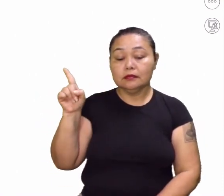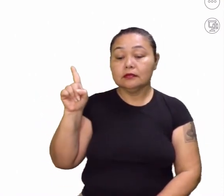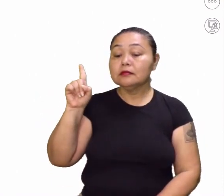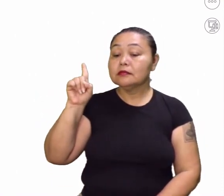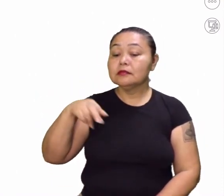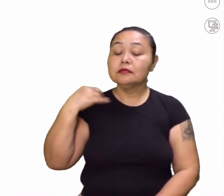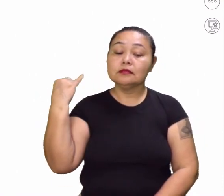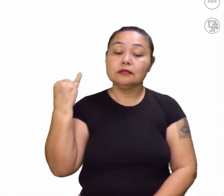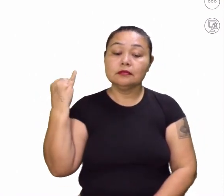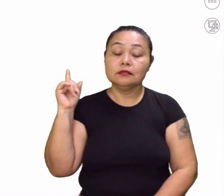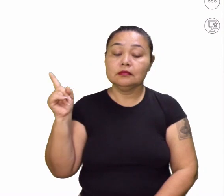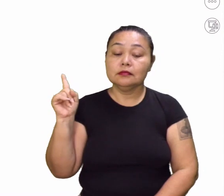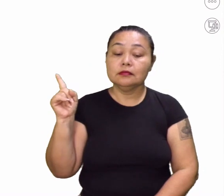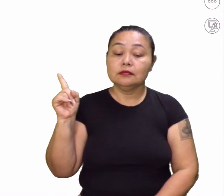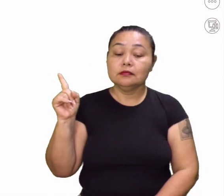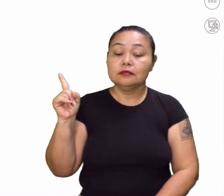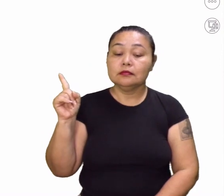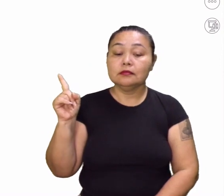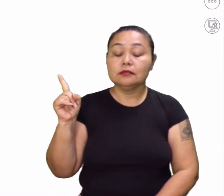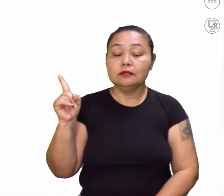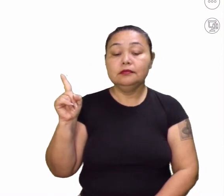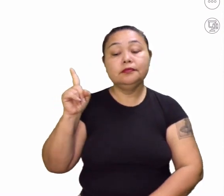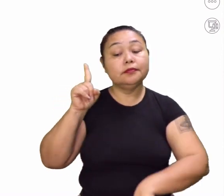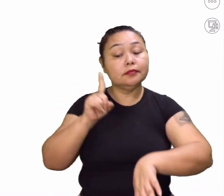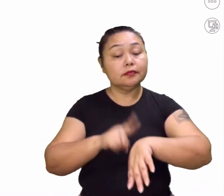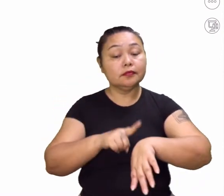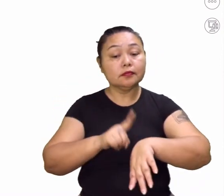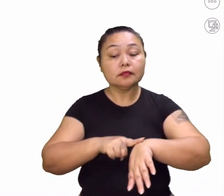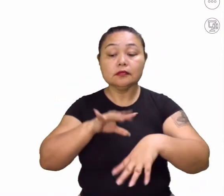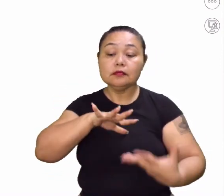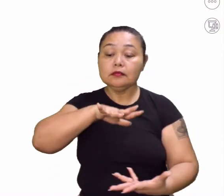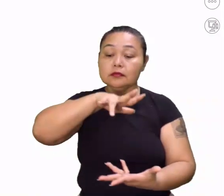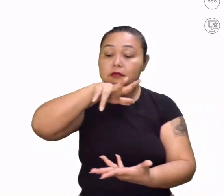muito importante. Exato. As horas no